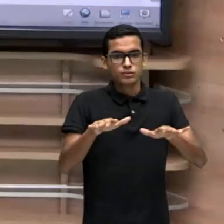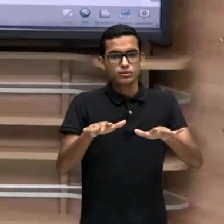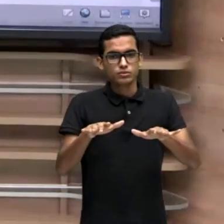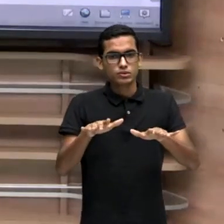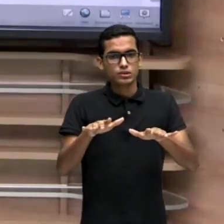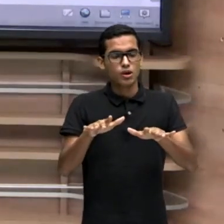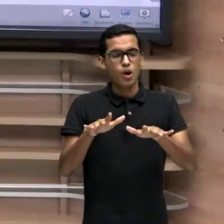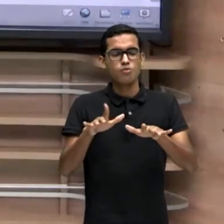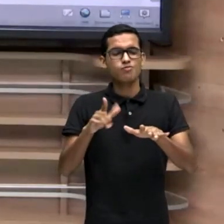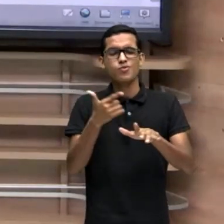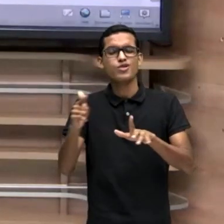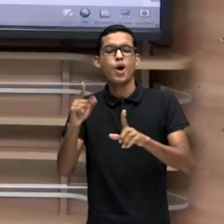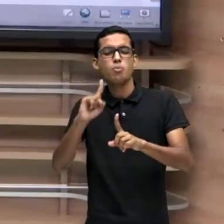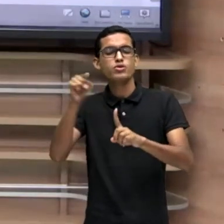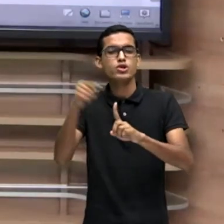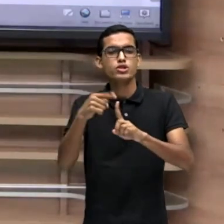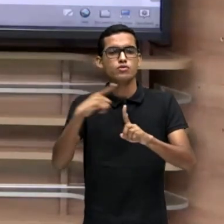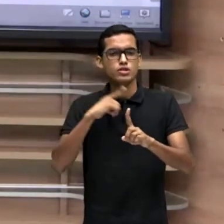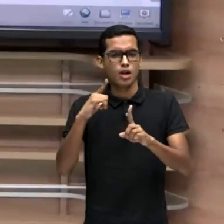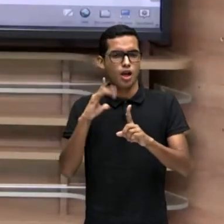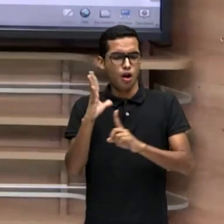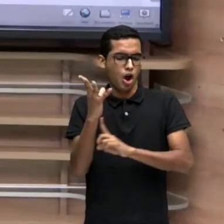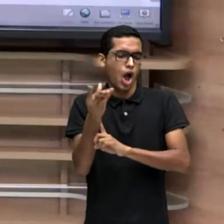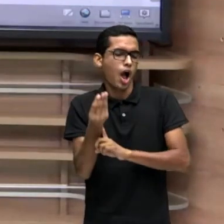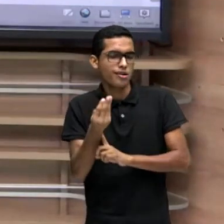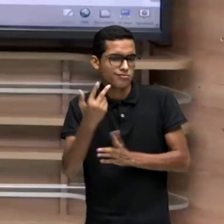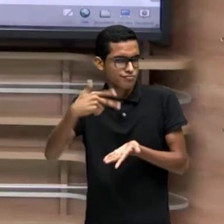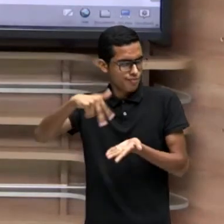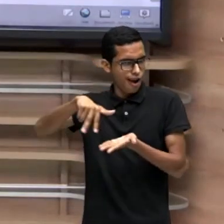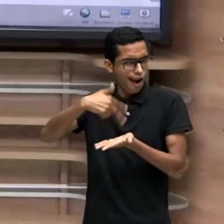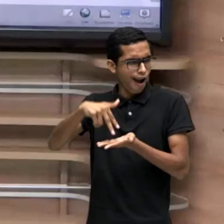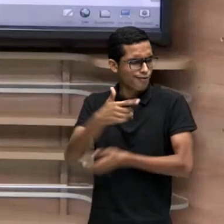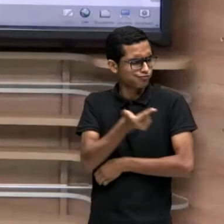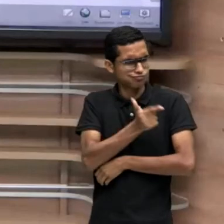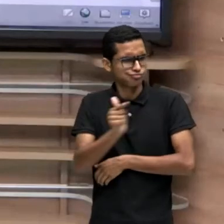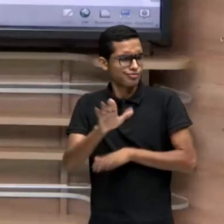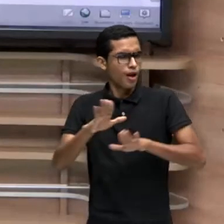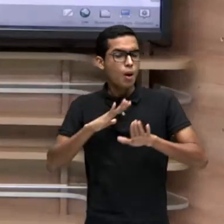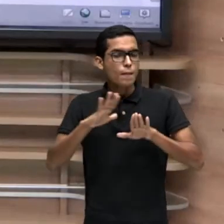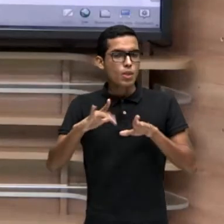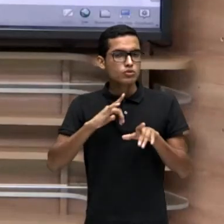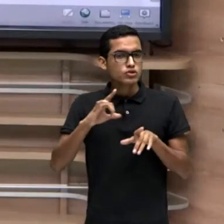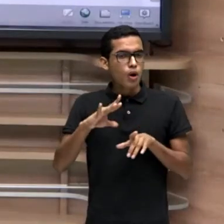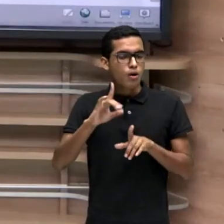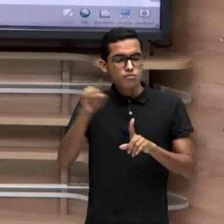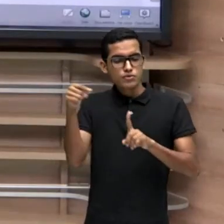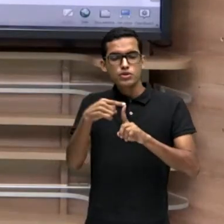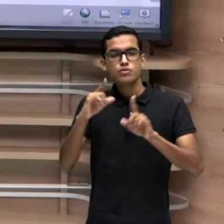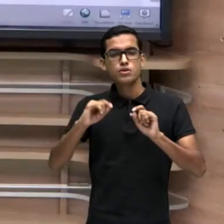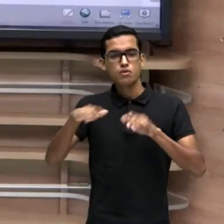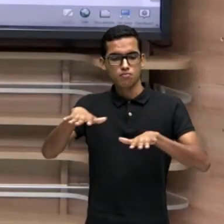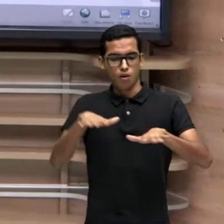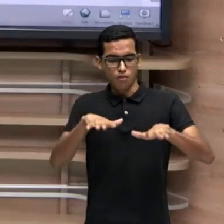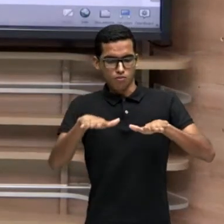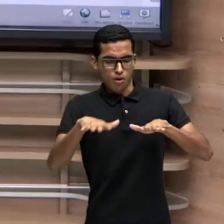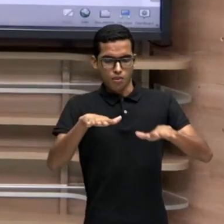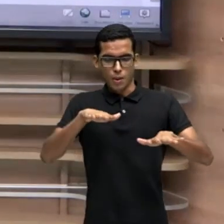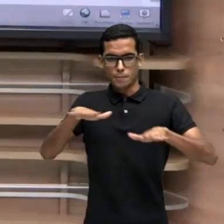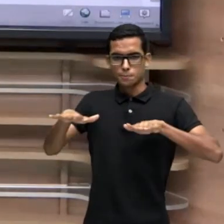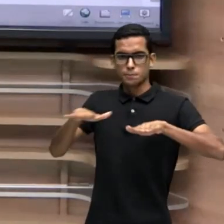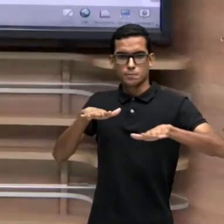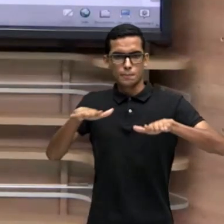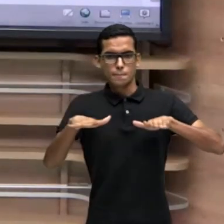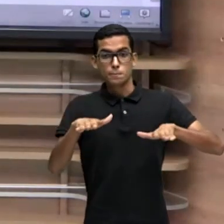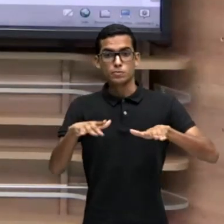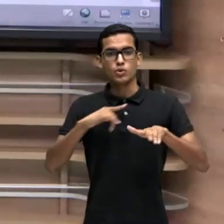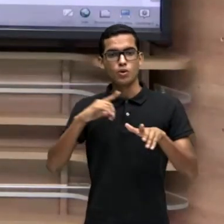dança, do fazer artístico da dança. Eles tinham a intenção de estarem se movimentando. E a gente viu que a dança, ela passou por um processo